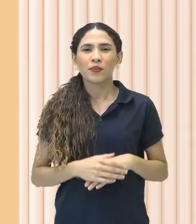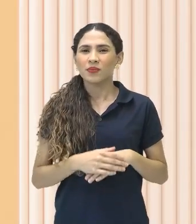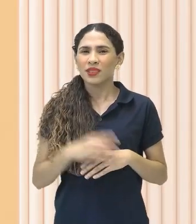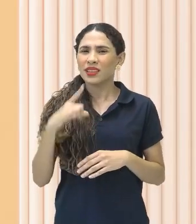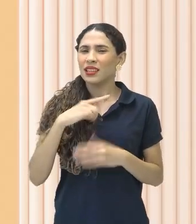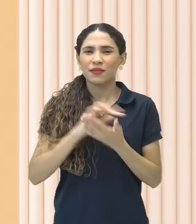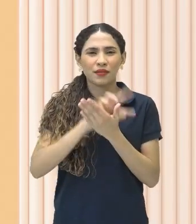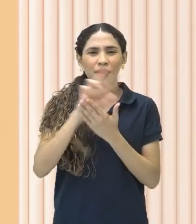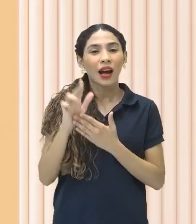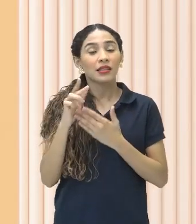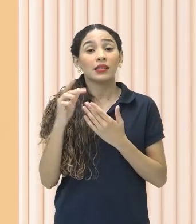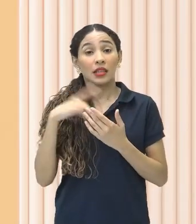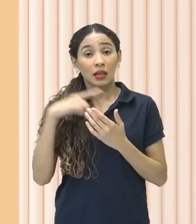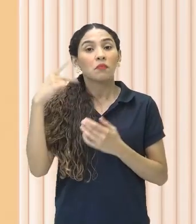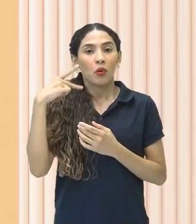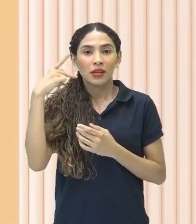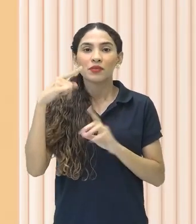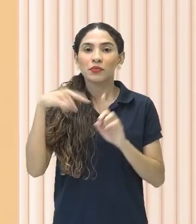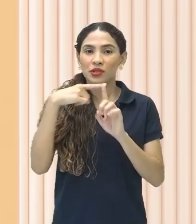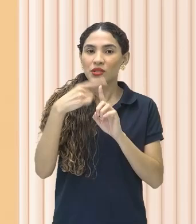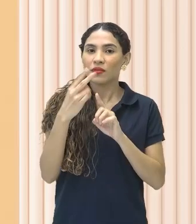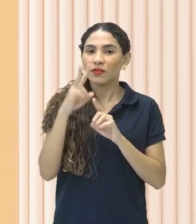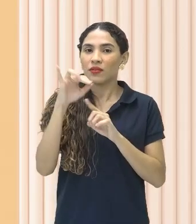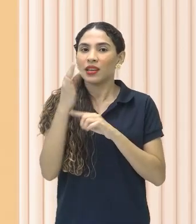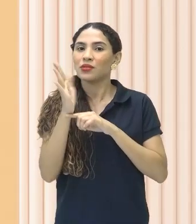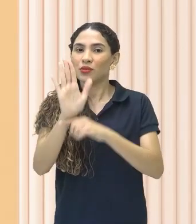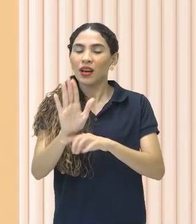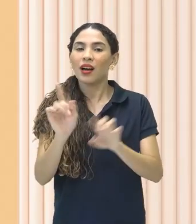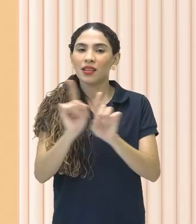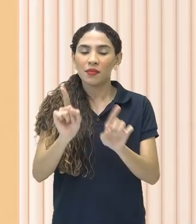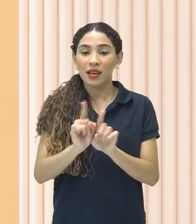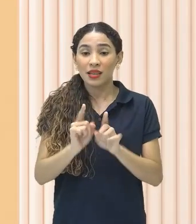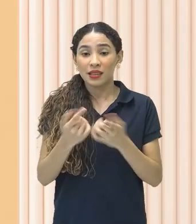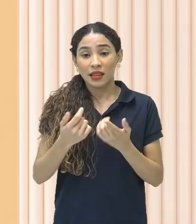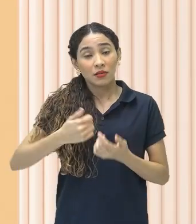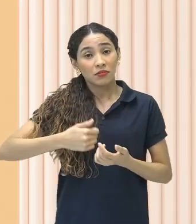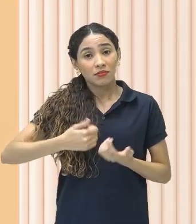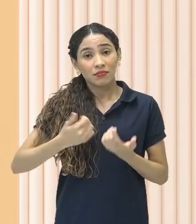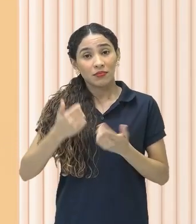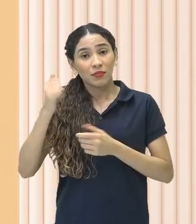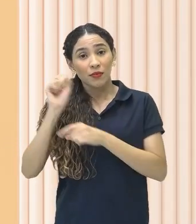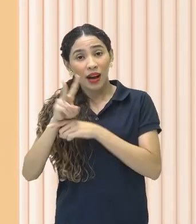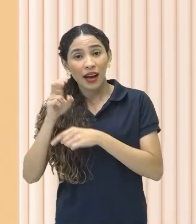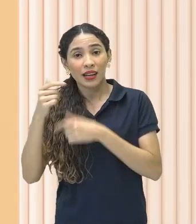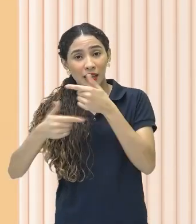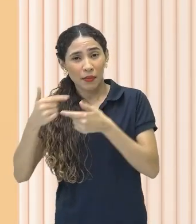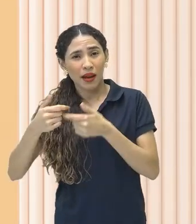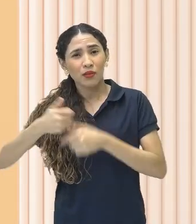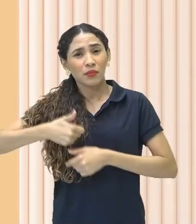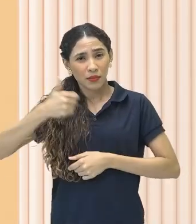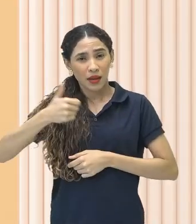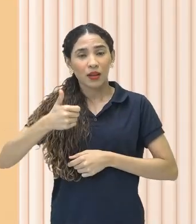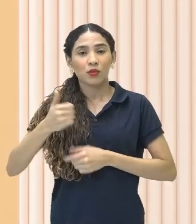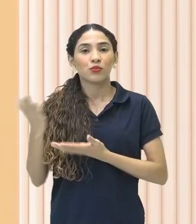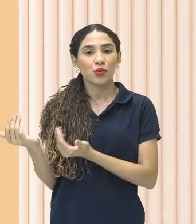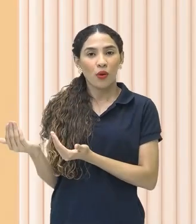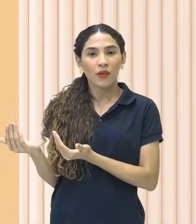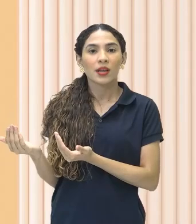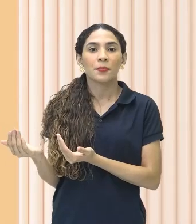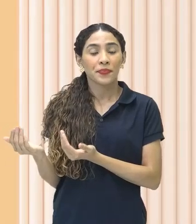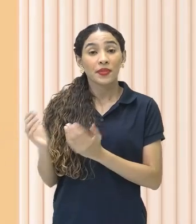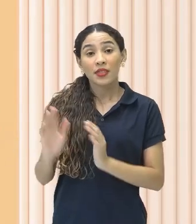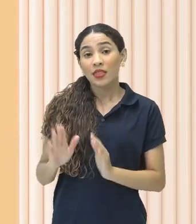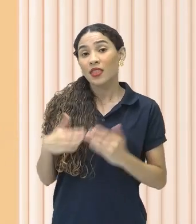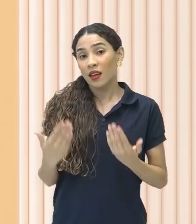coisas. Tem muitas políticas positivas, né, que ajudam o primeiro emprego para o jovem, né, no mundo do trabalho.